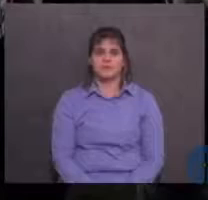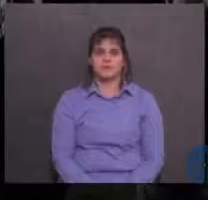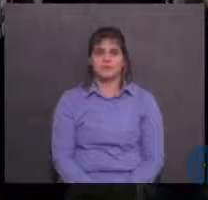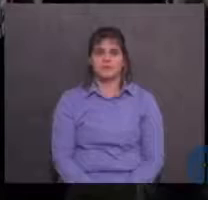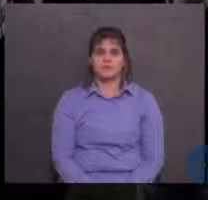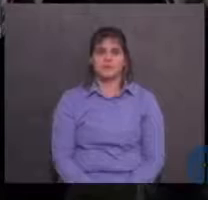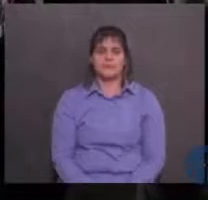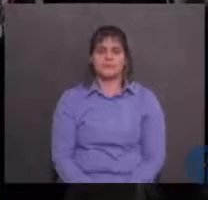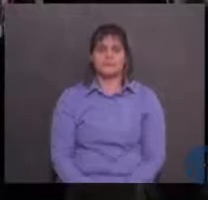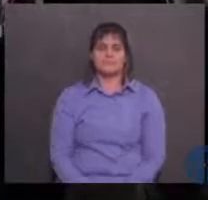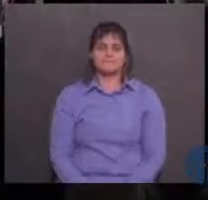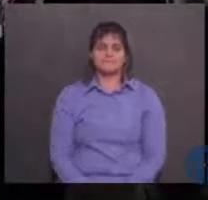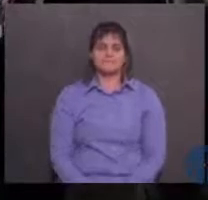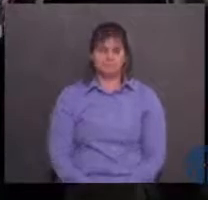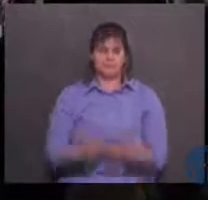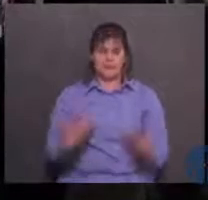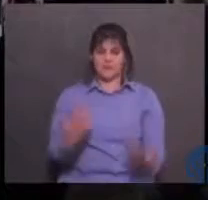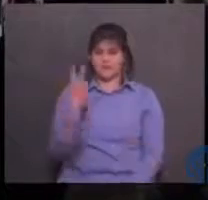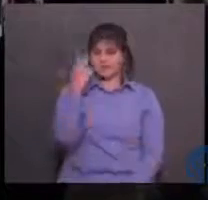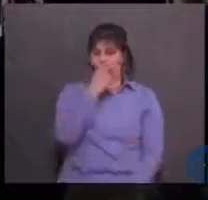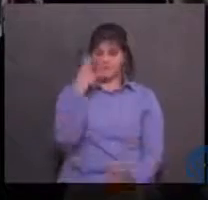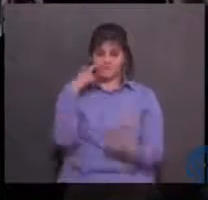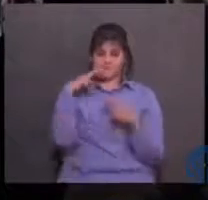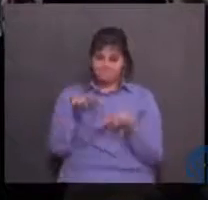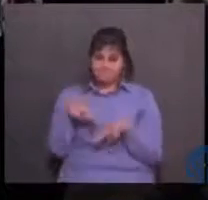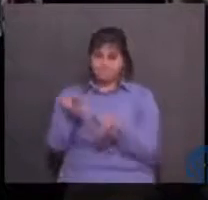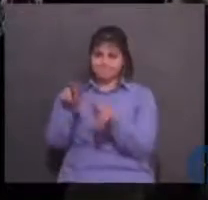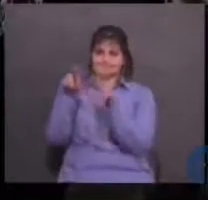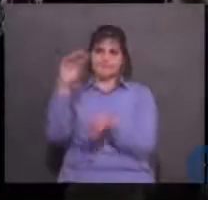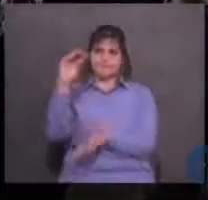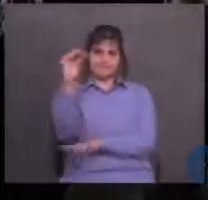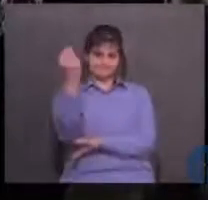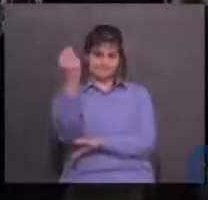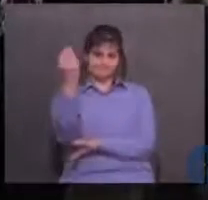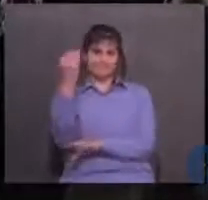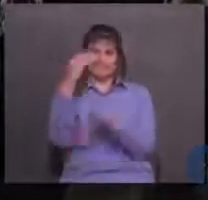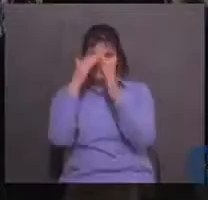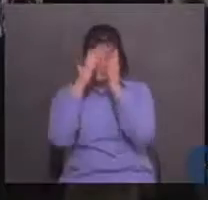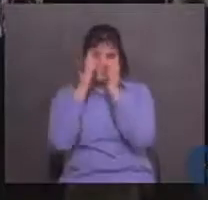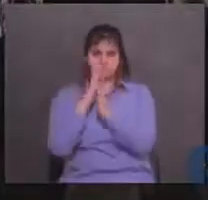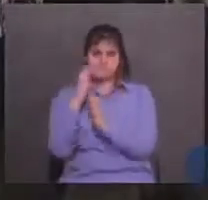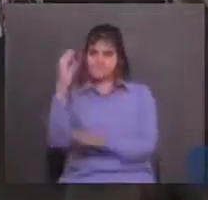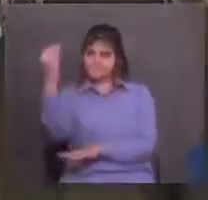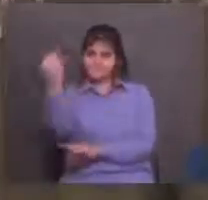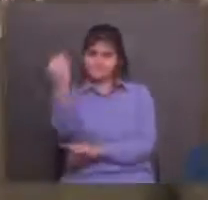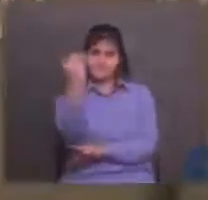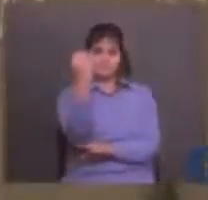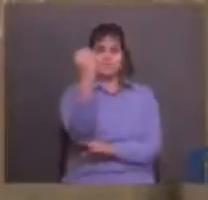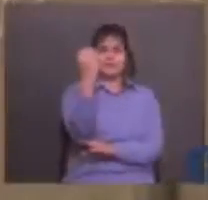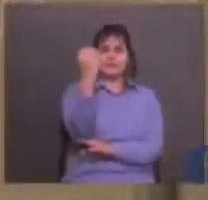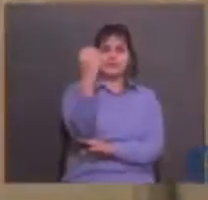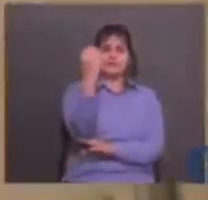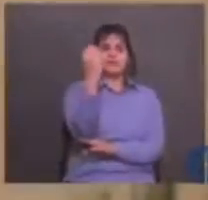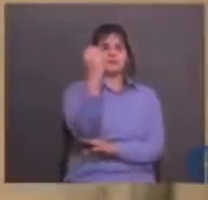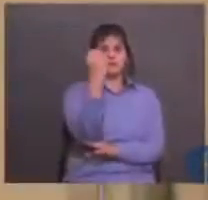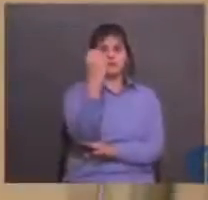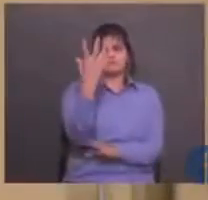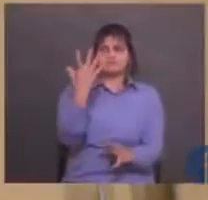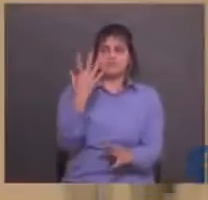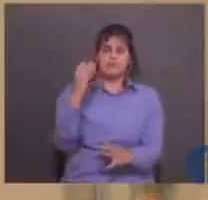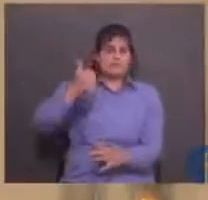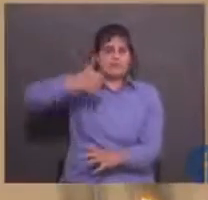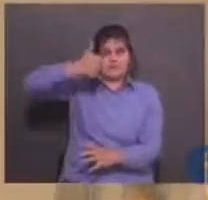Fixando o nosso olhar na imagem de Nossa Senhora, que é o melhor modelo do seguimento de Jesus, seu Filho,